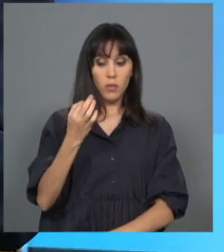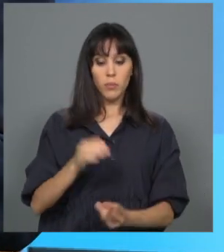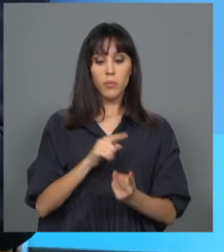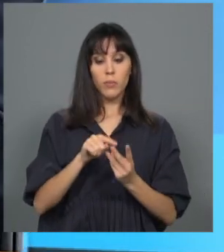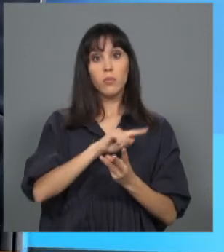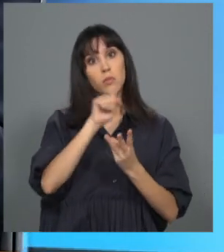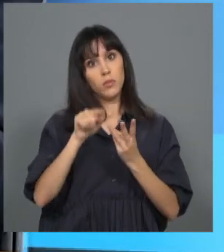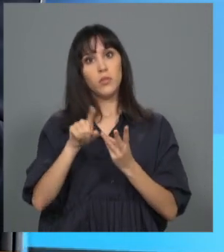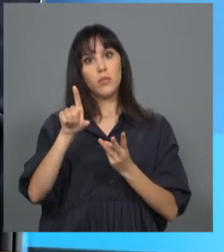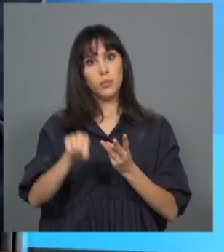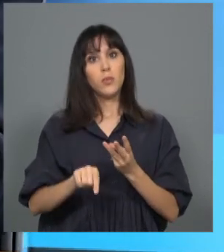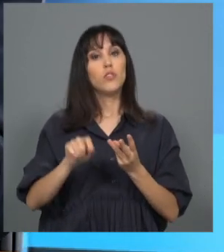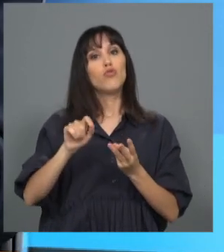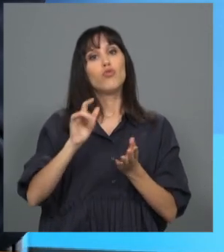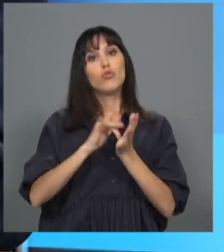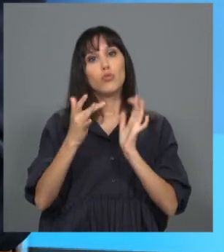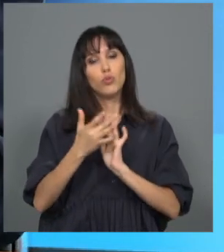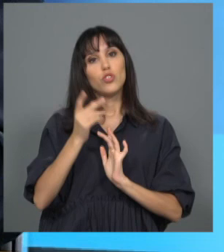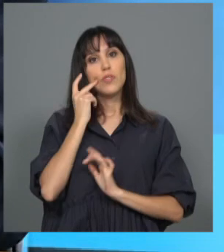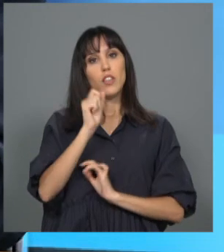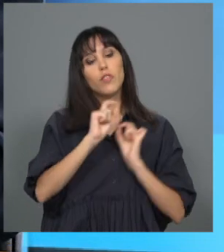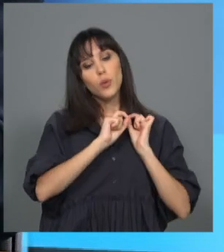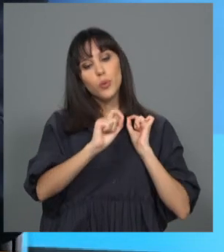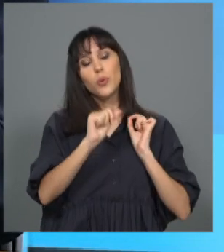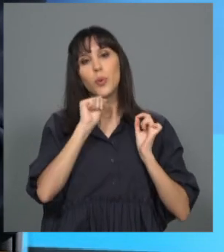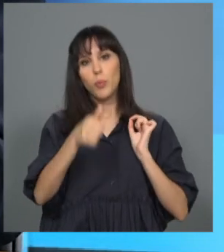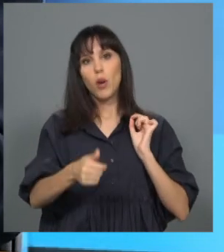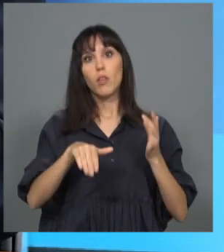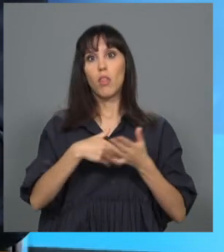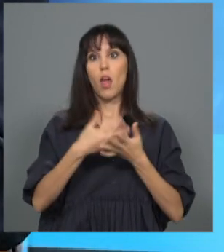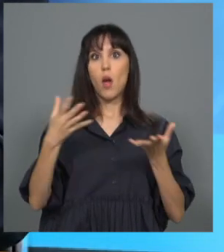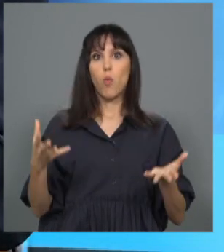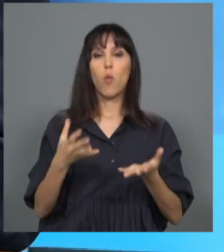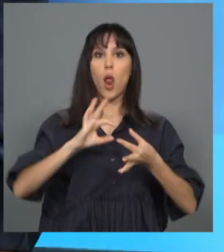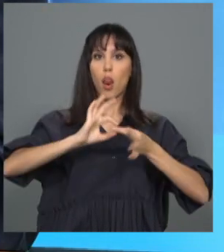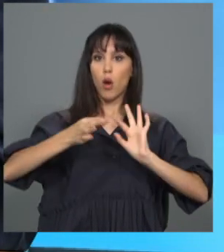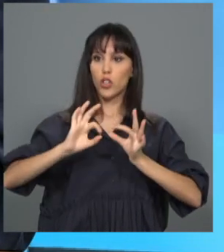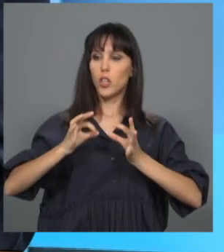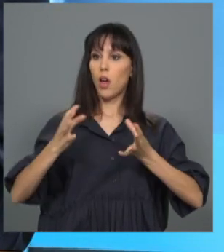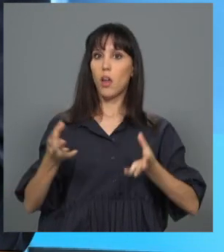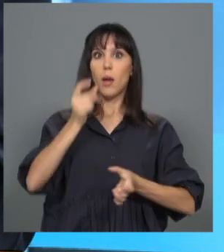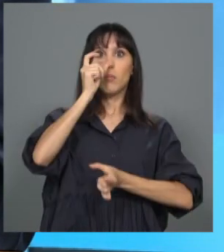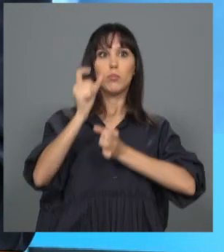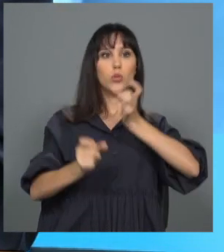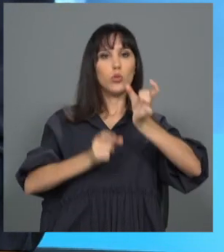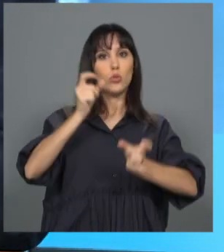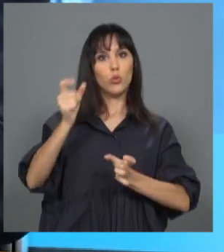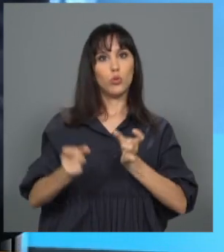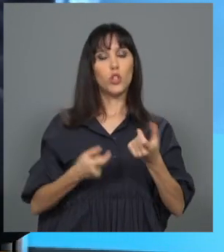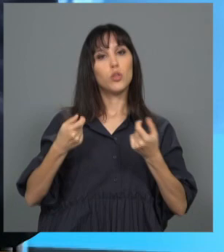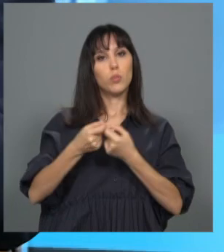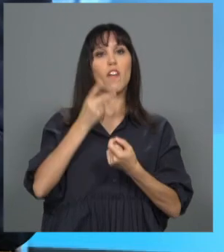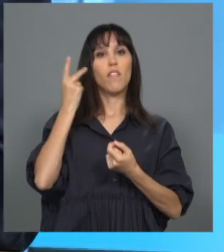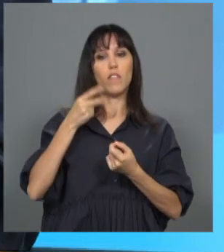por outro, que vem dar sentido e dar elevação antropológica à vida das